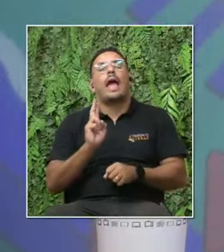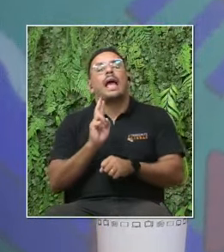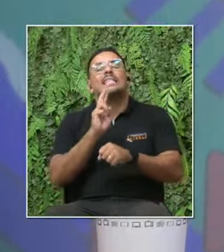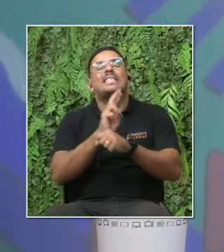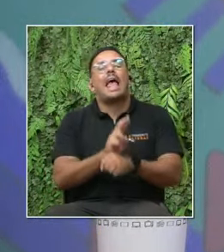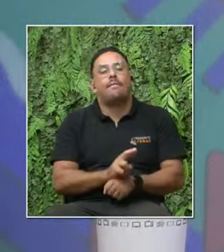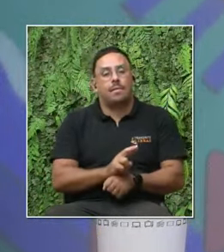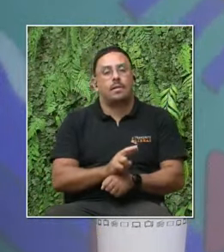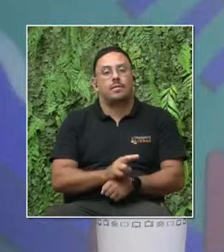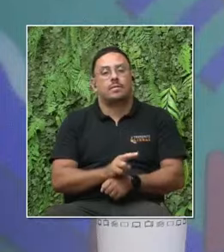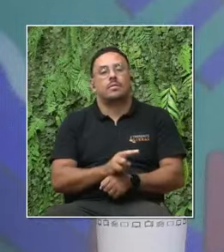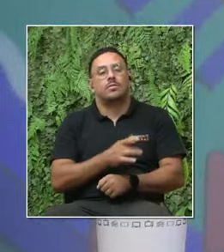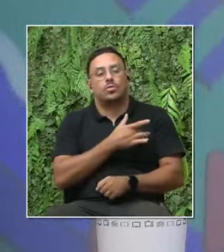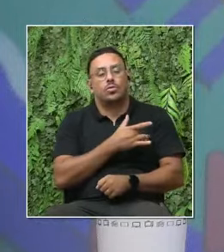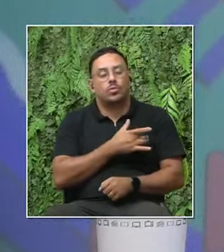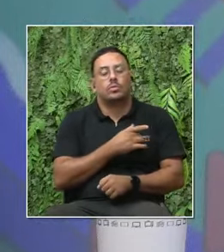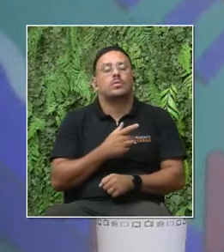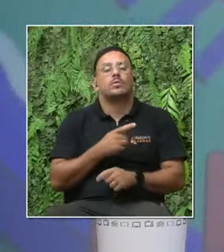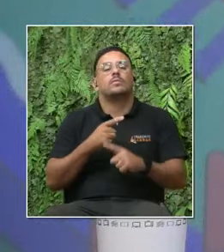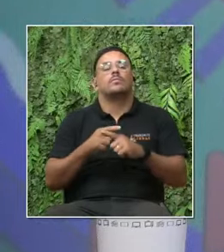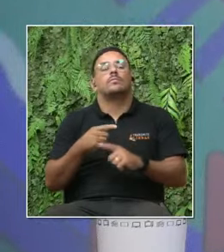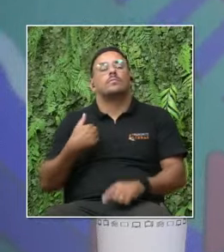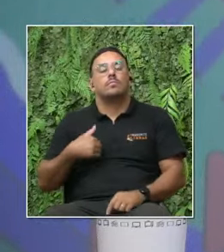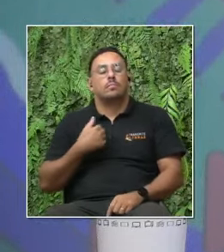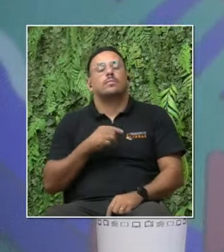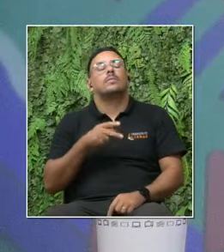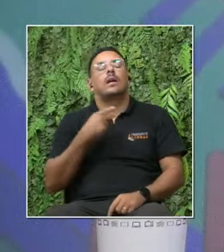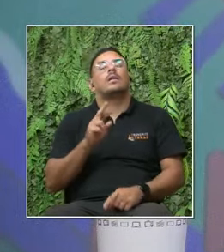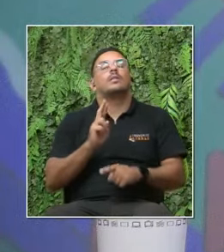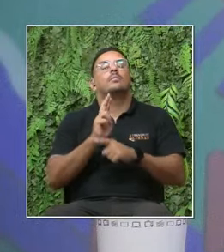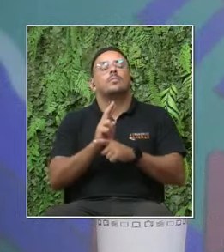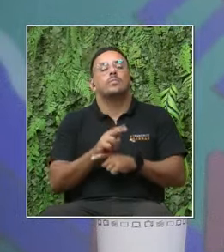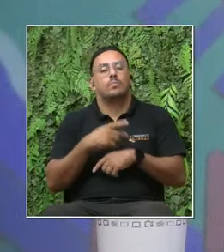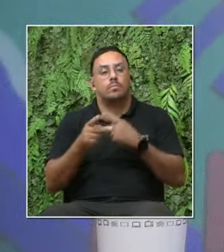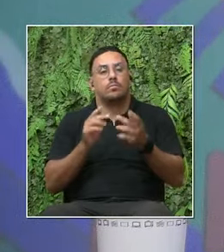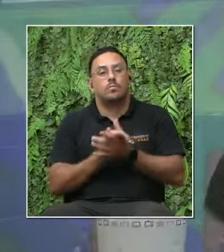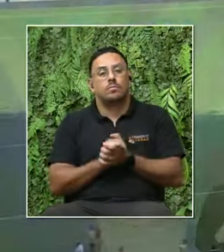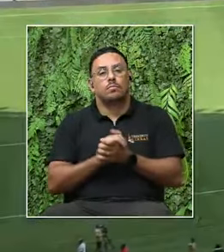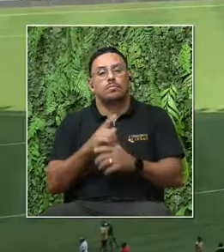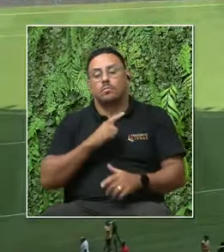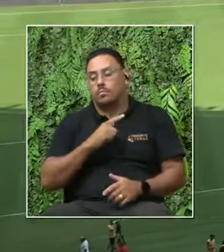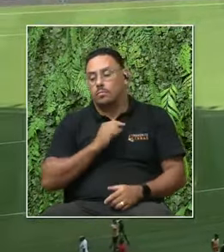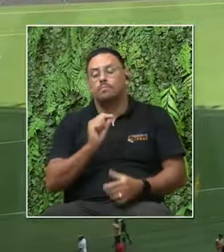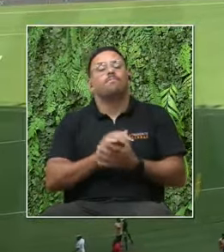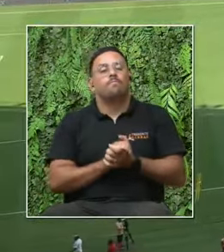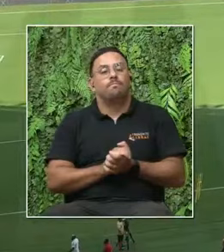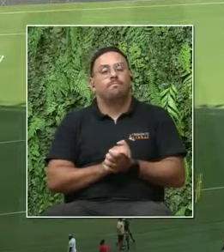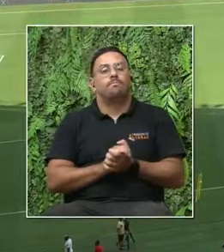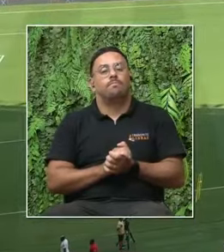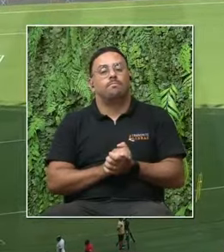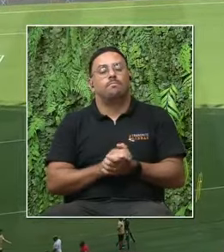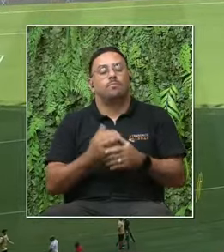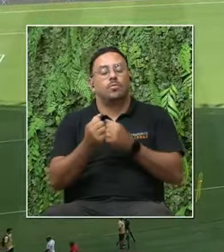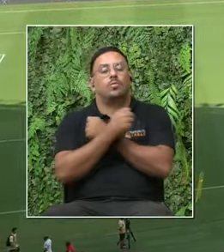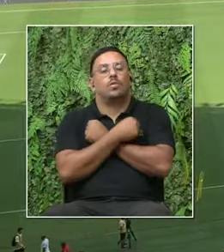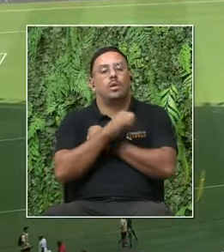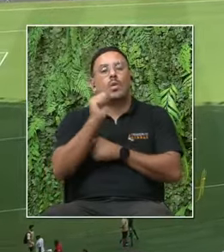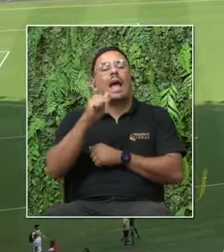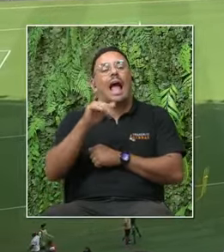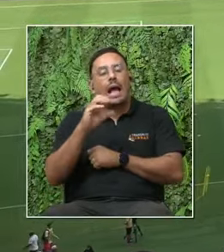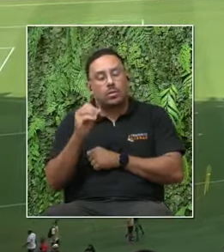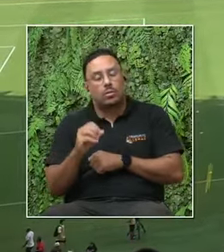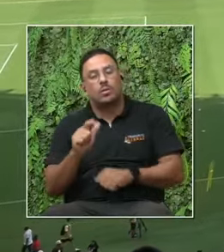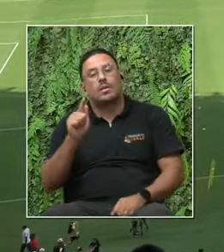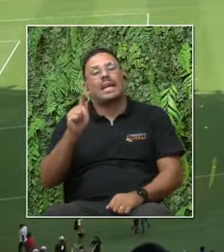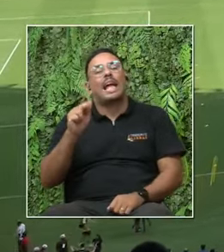reservas das duas equipes Vamos começar com o Cruzeiro fala vamos lá seu Bob o Cruzeiro tem o goleiro Anderson tem